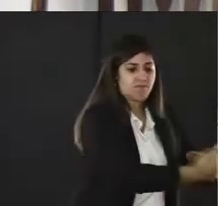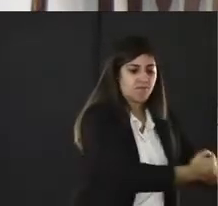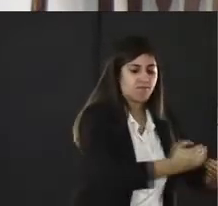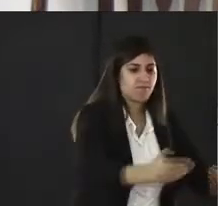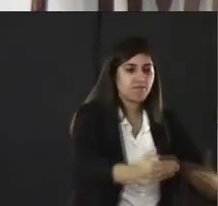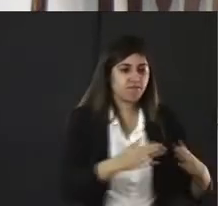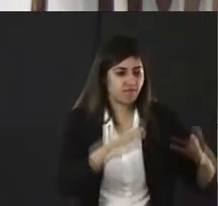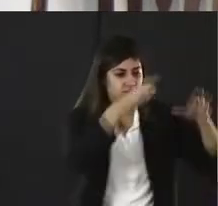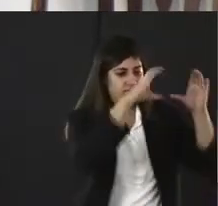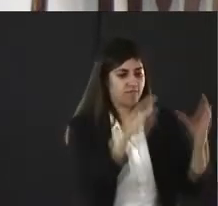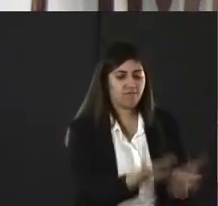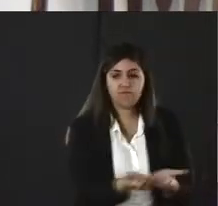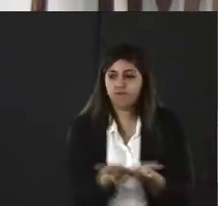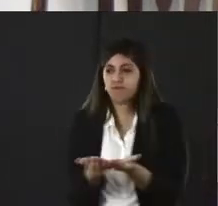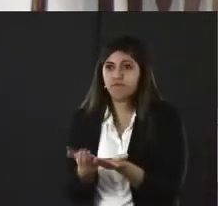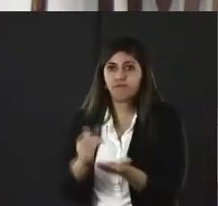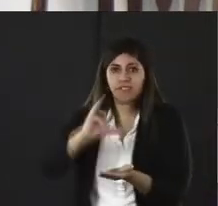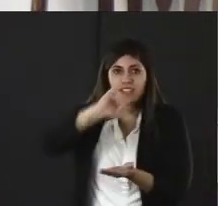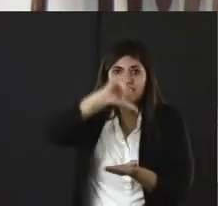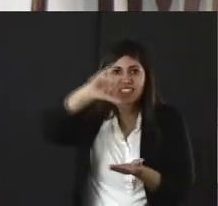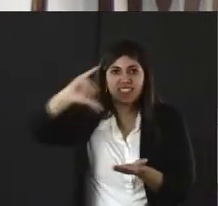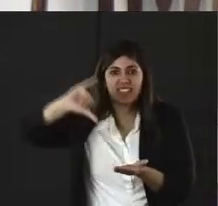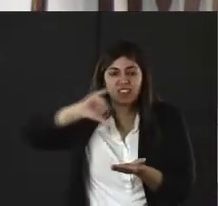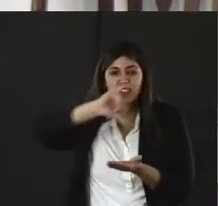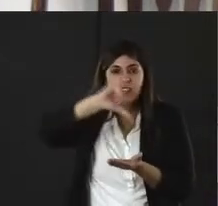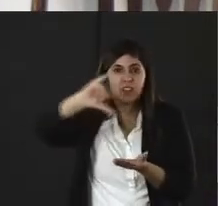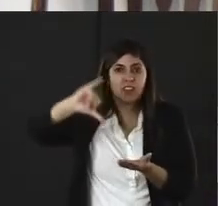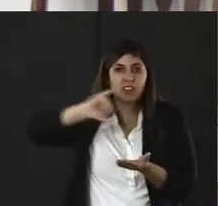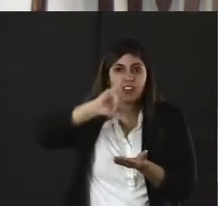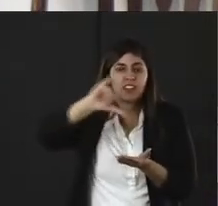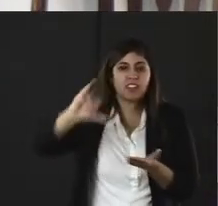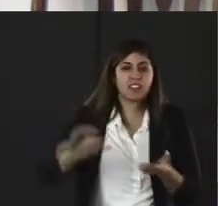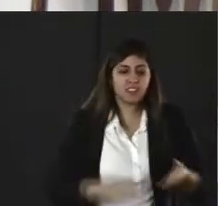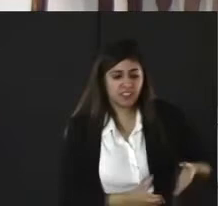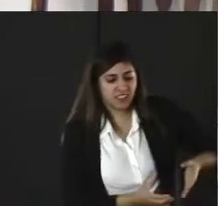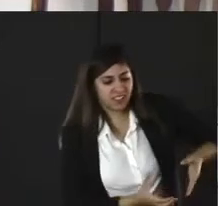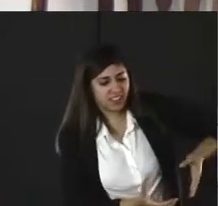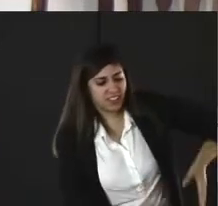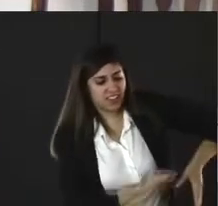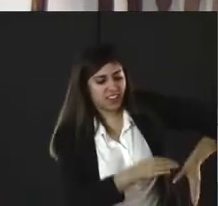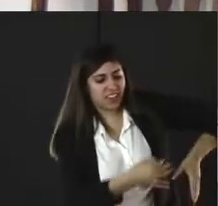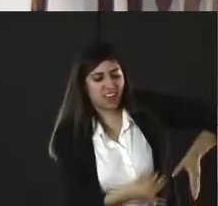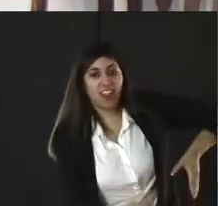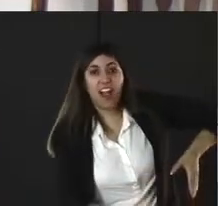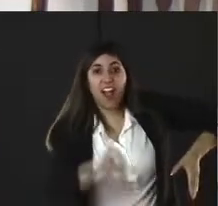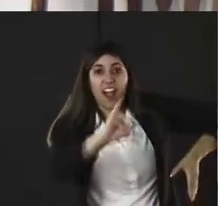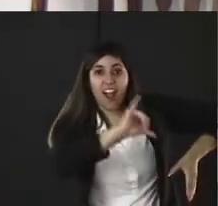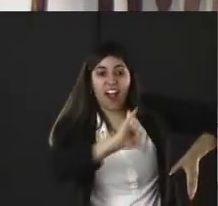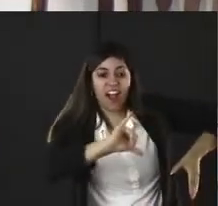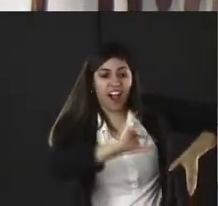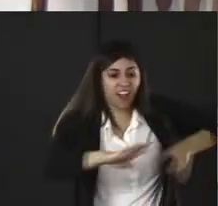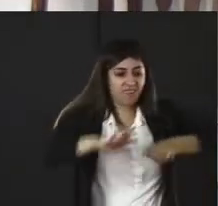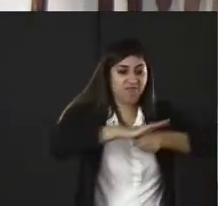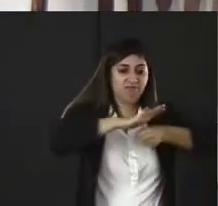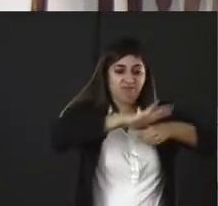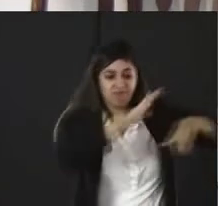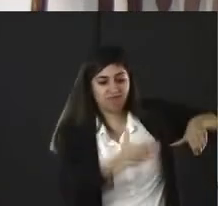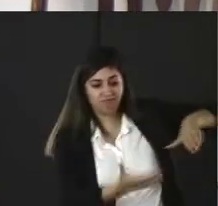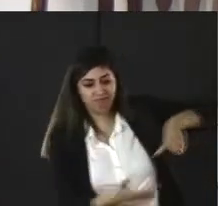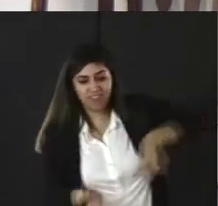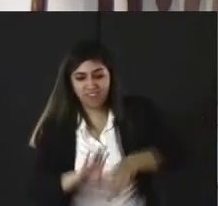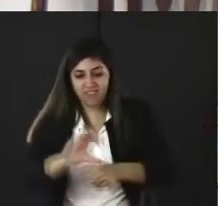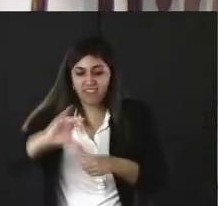com aquelas botijas vazias veja de repente começa a se encher